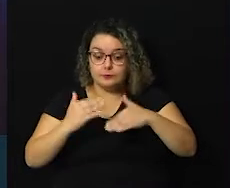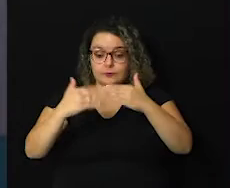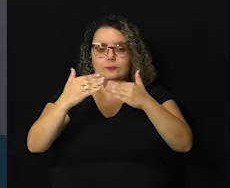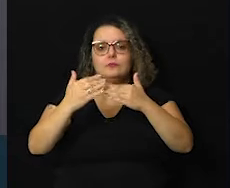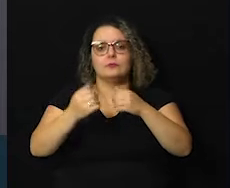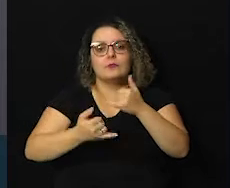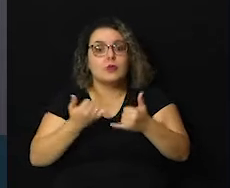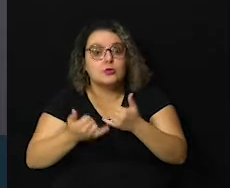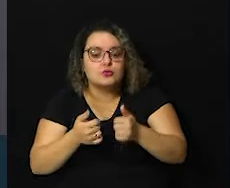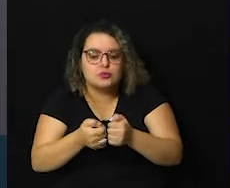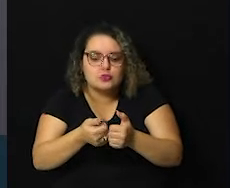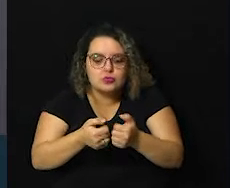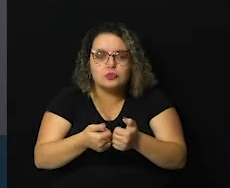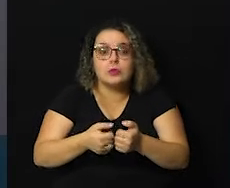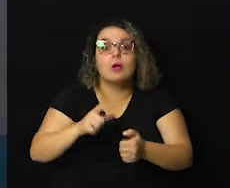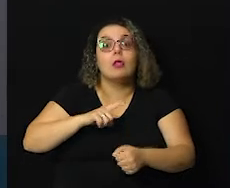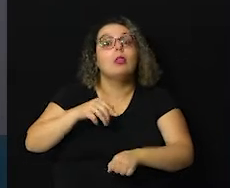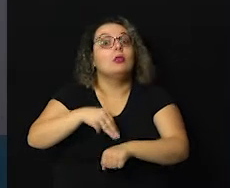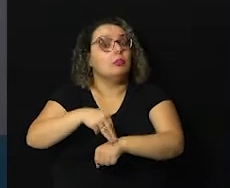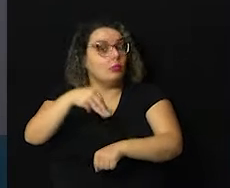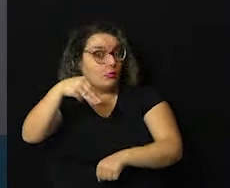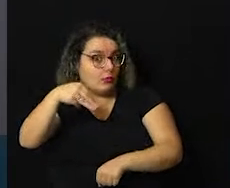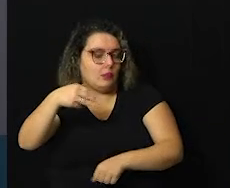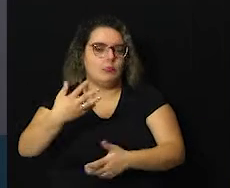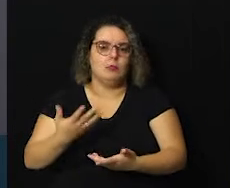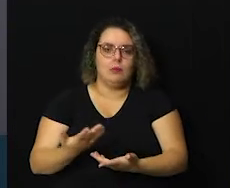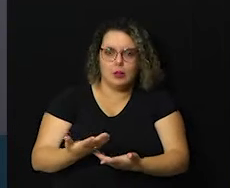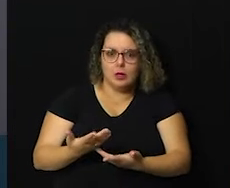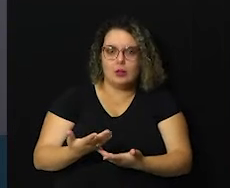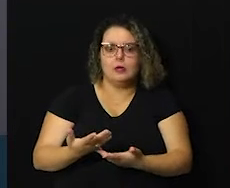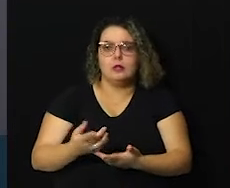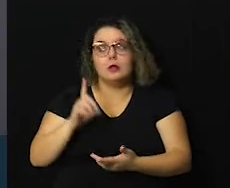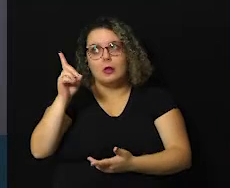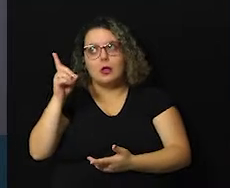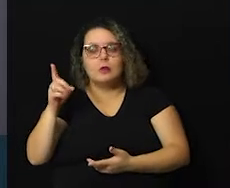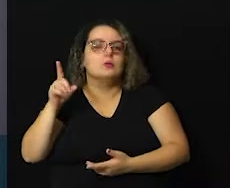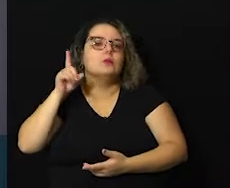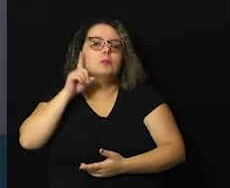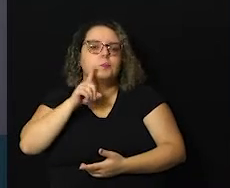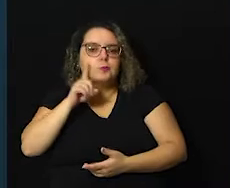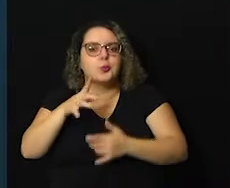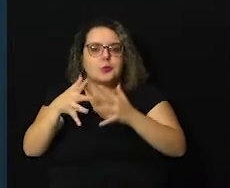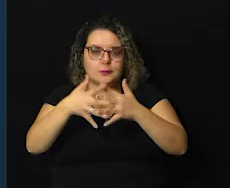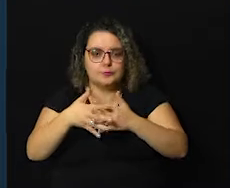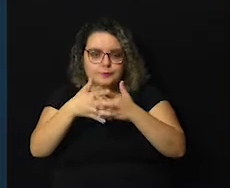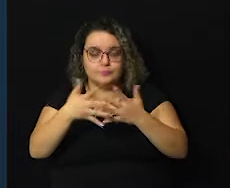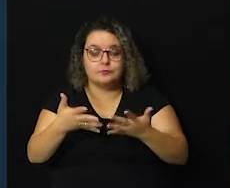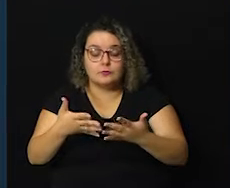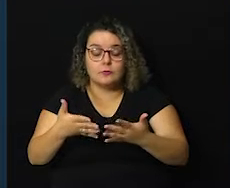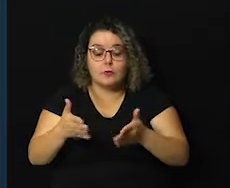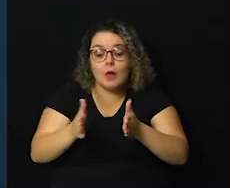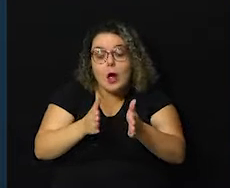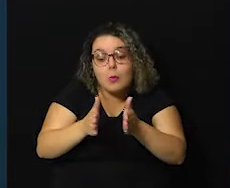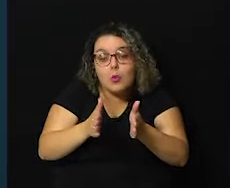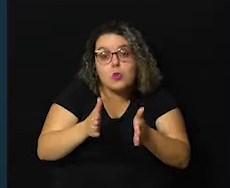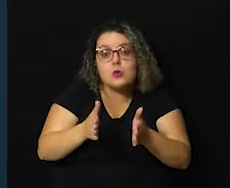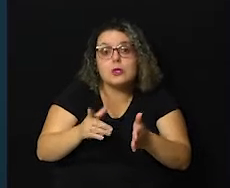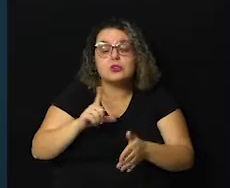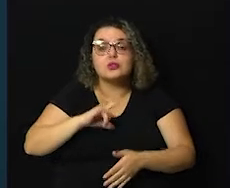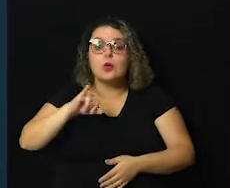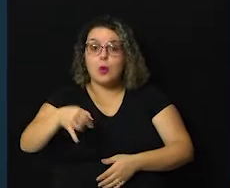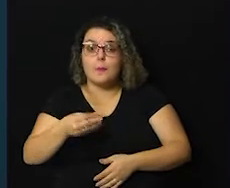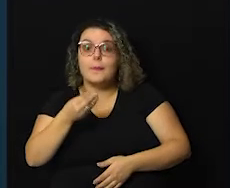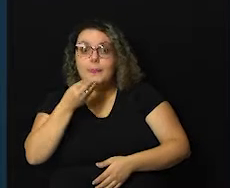desenvolvimento de jogos eu tenho mestrado em design pela super nos Estados Unidos e recentemente